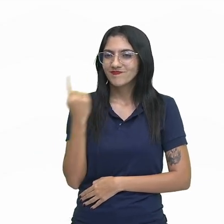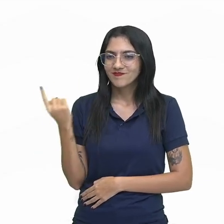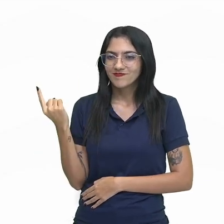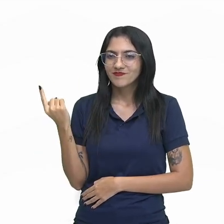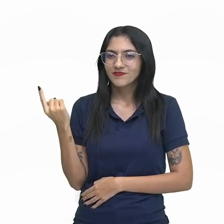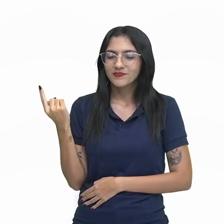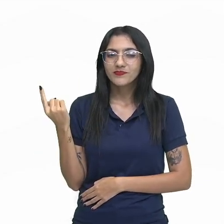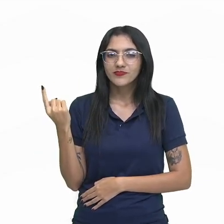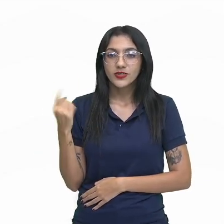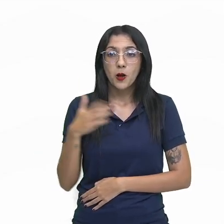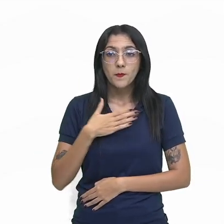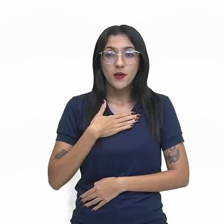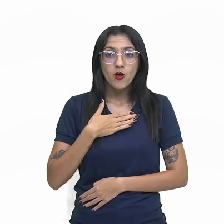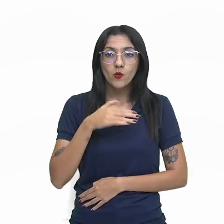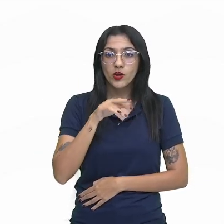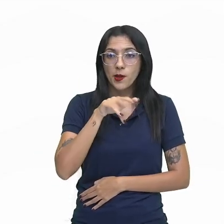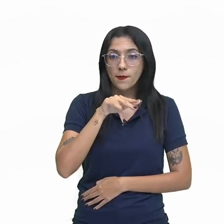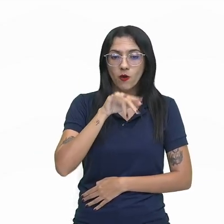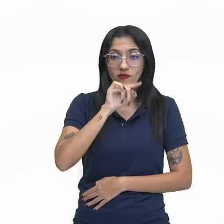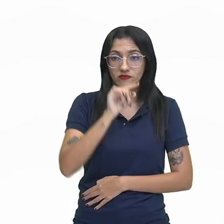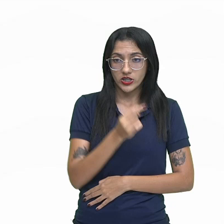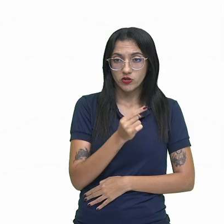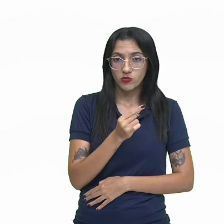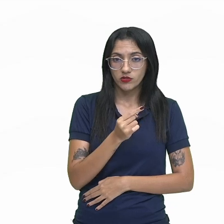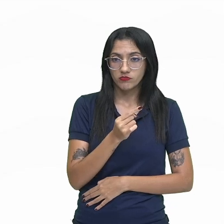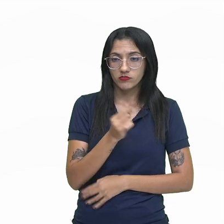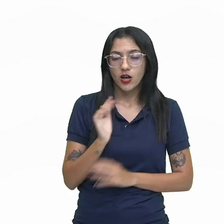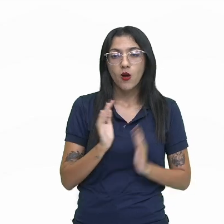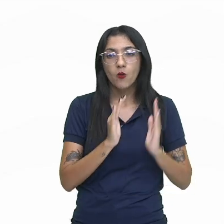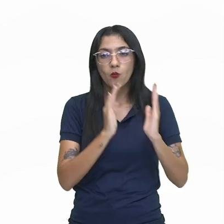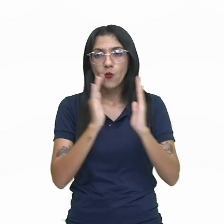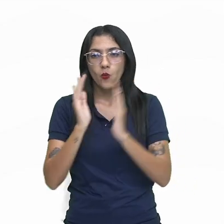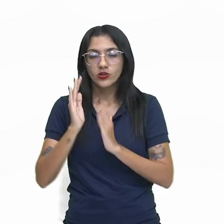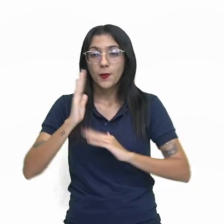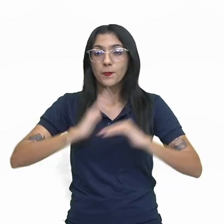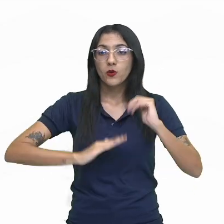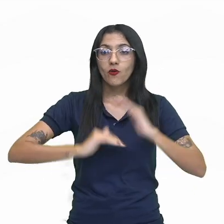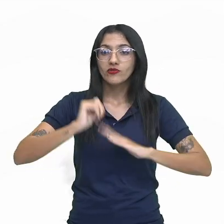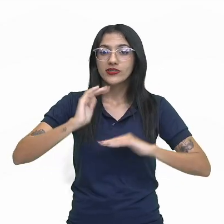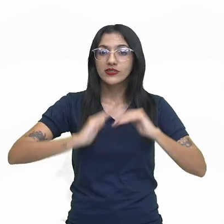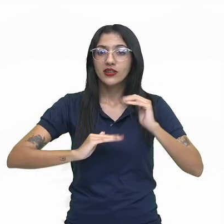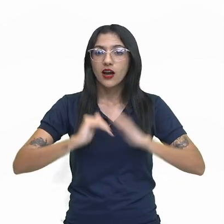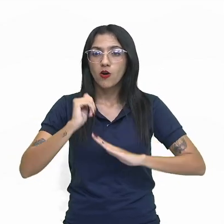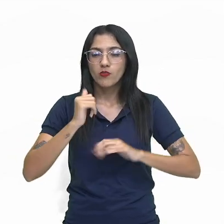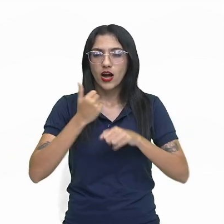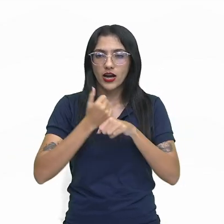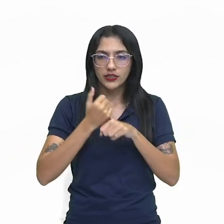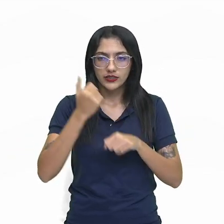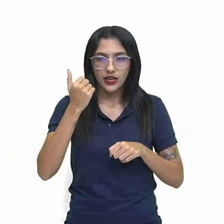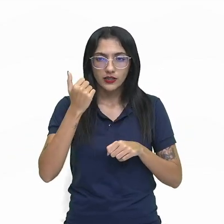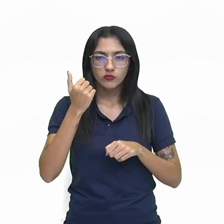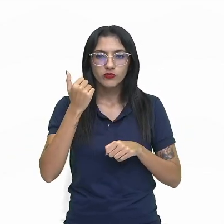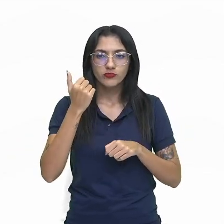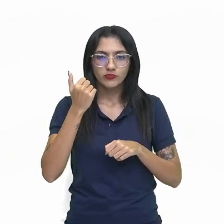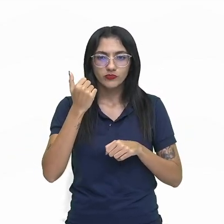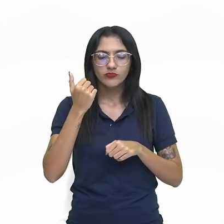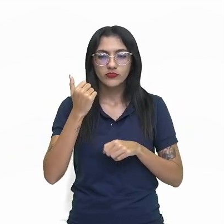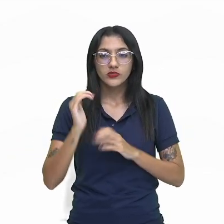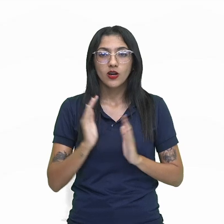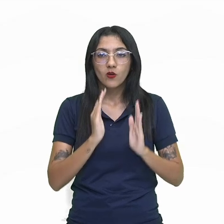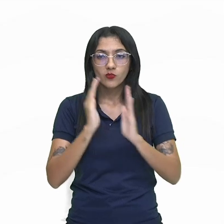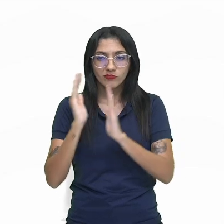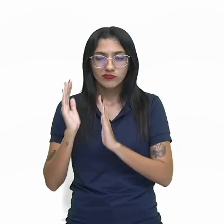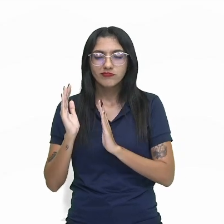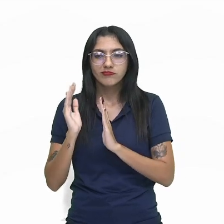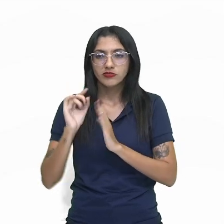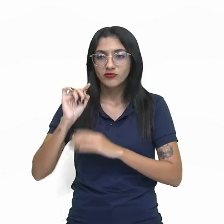aí que é arquiteto, uma oração subordinada, adjetiva, explicativa.